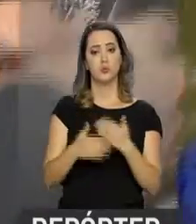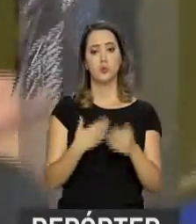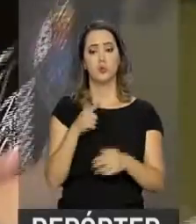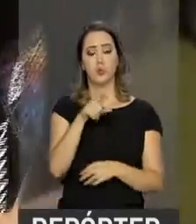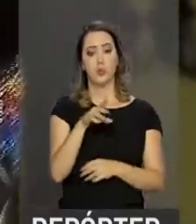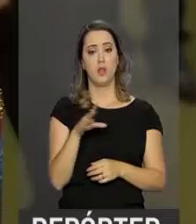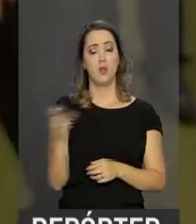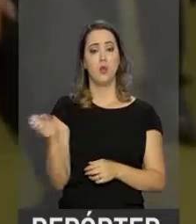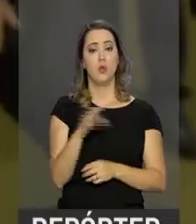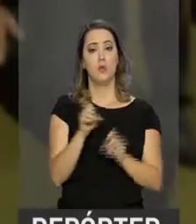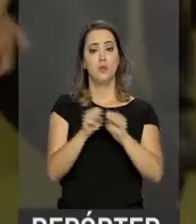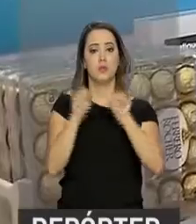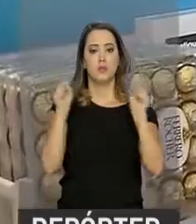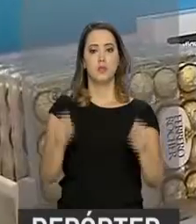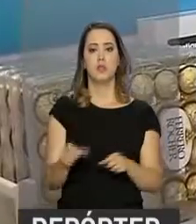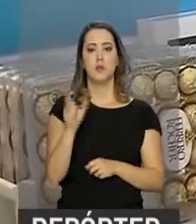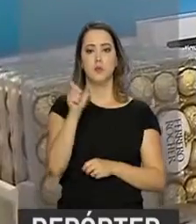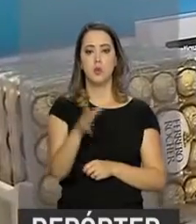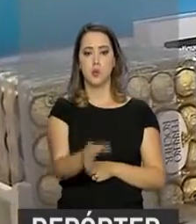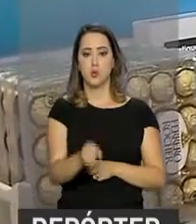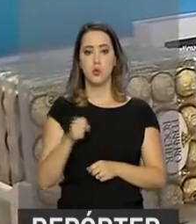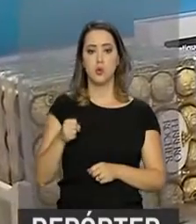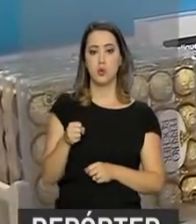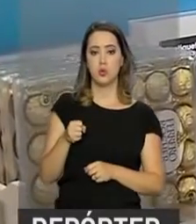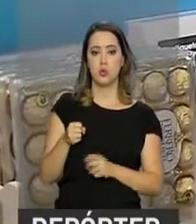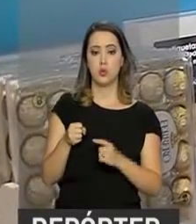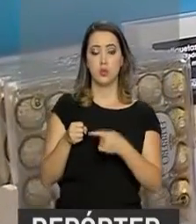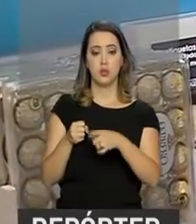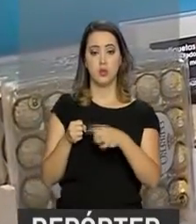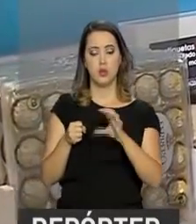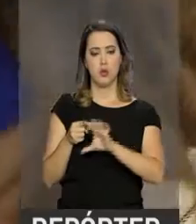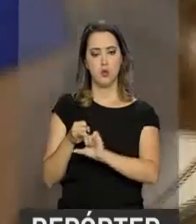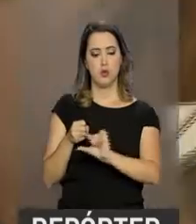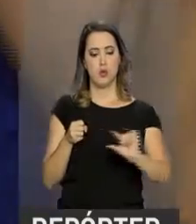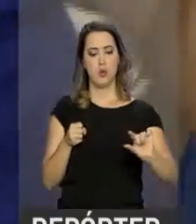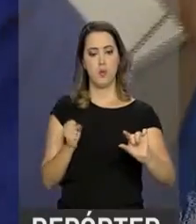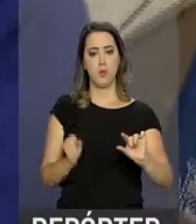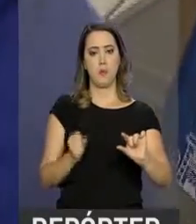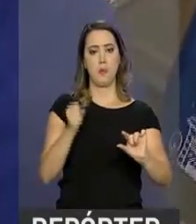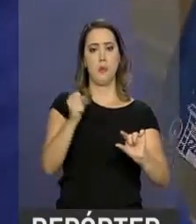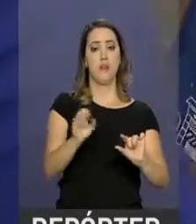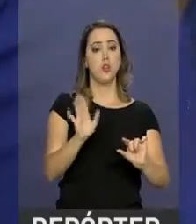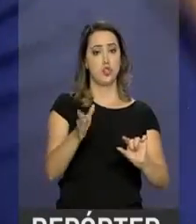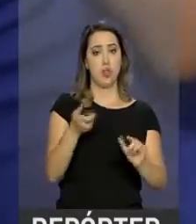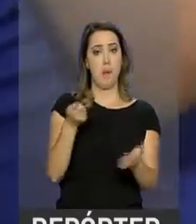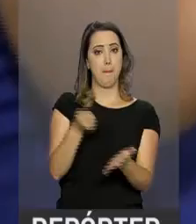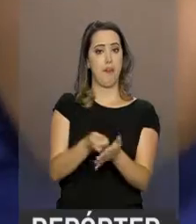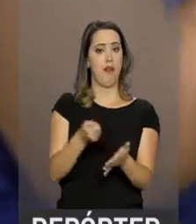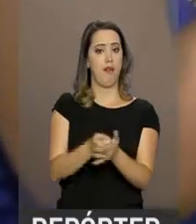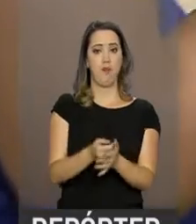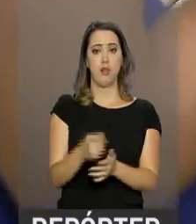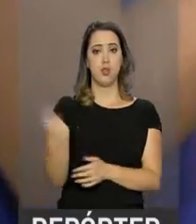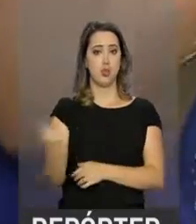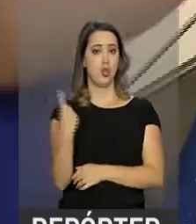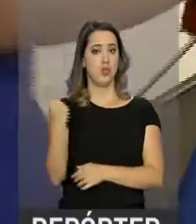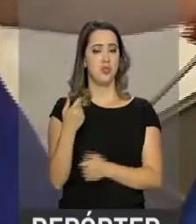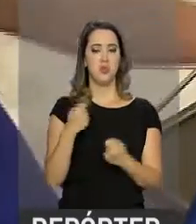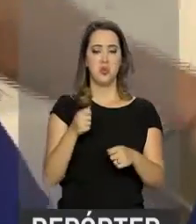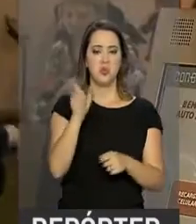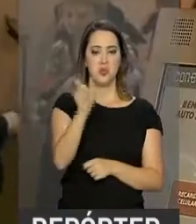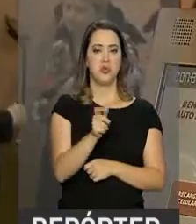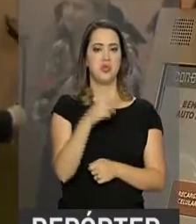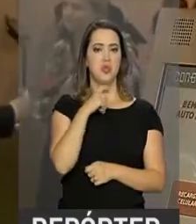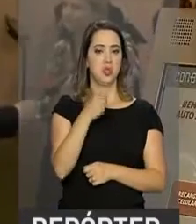esse sistema, no qual o cliente retira o produto na gôndola informatizada e faz o pagamento direto no caixa, sem